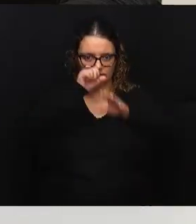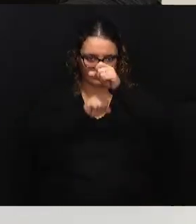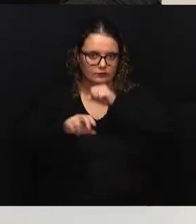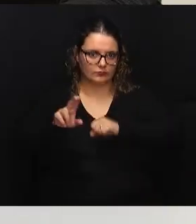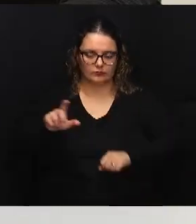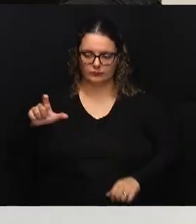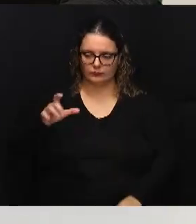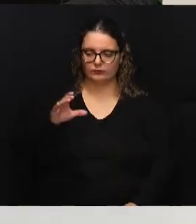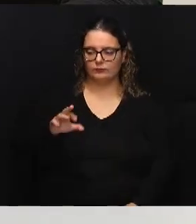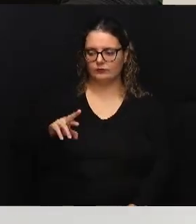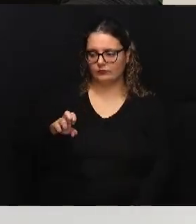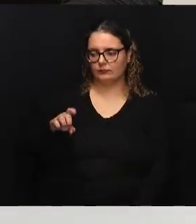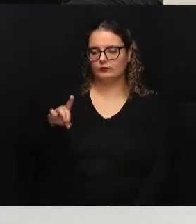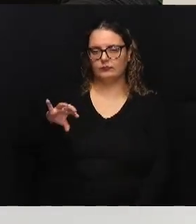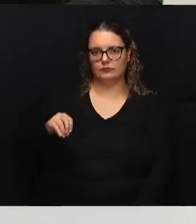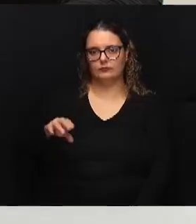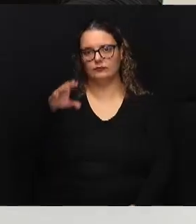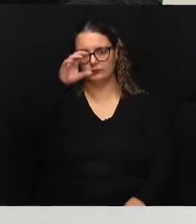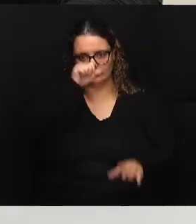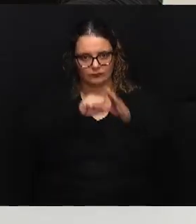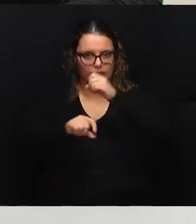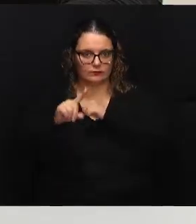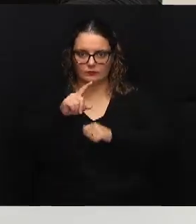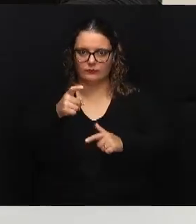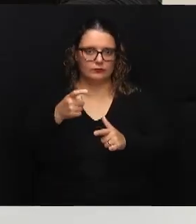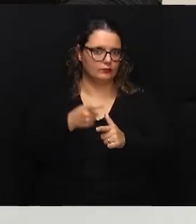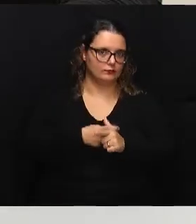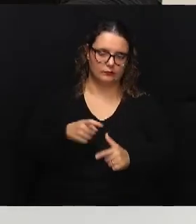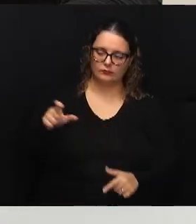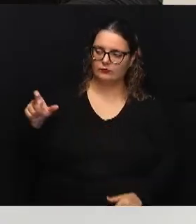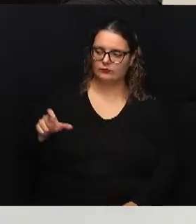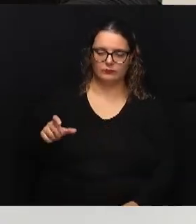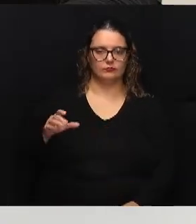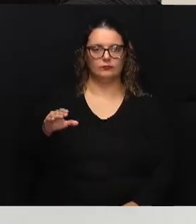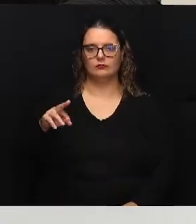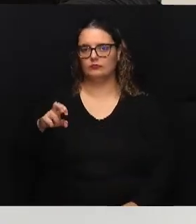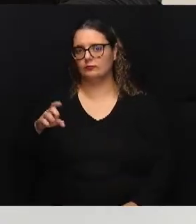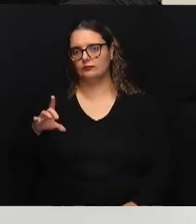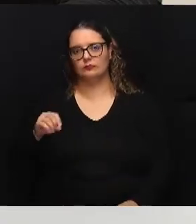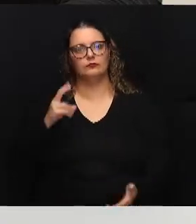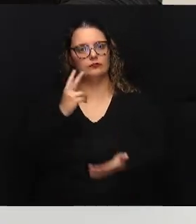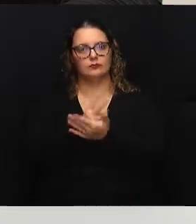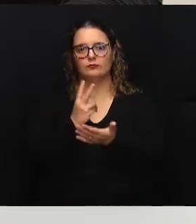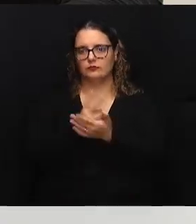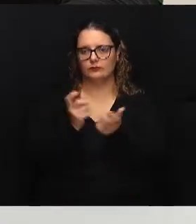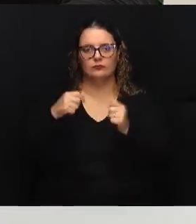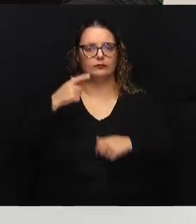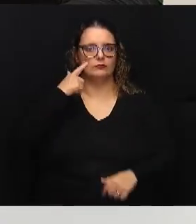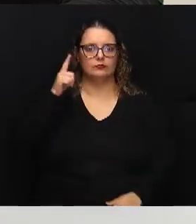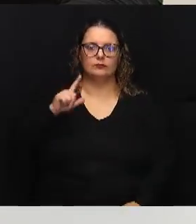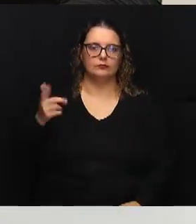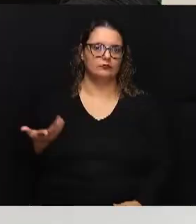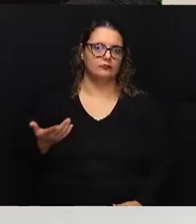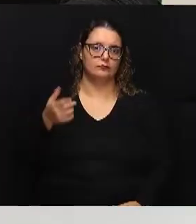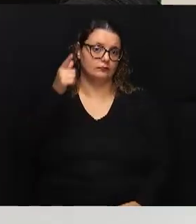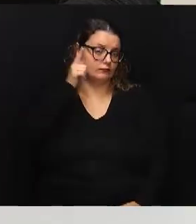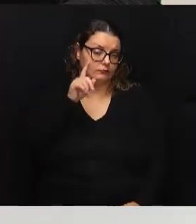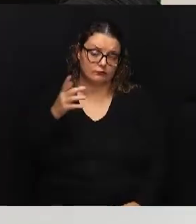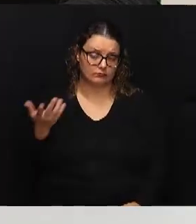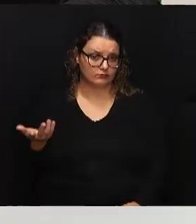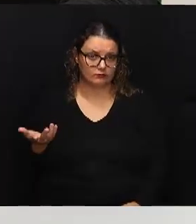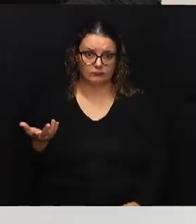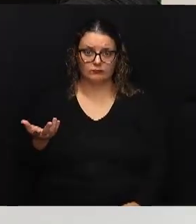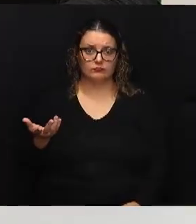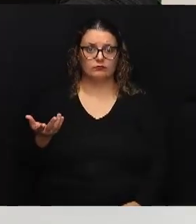crédito e aprenda a não dever para o cartão de crédito e sempre que for possível. É óbvio, muitas vezes a gente não consegue. A gente